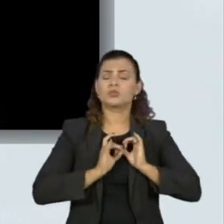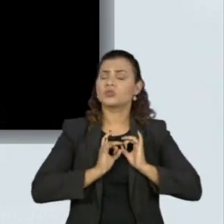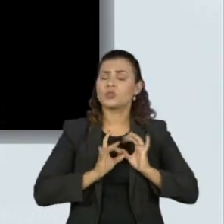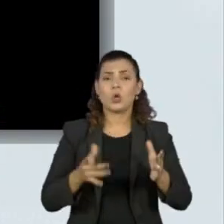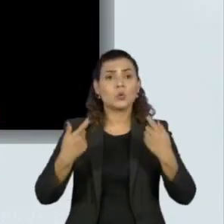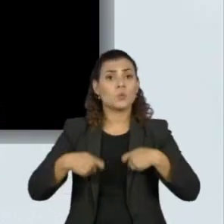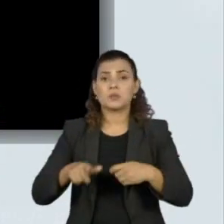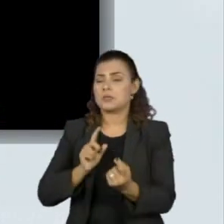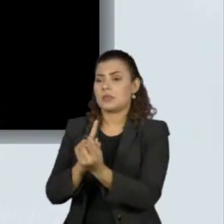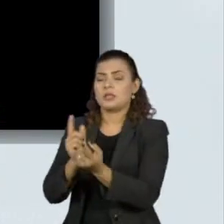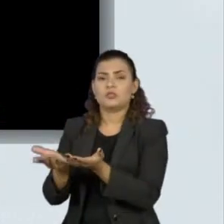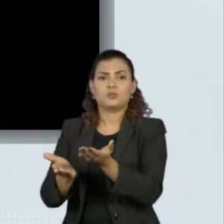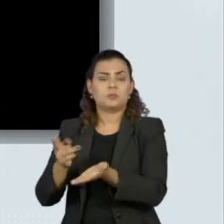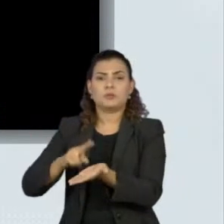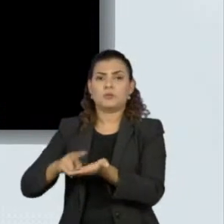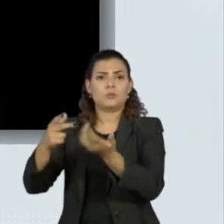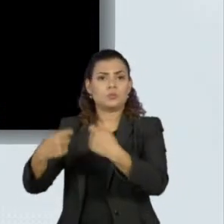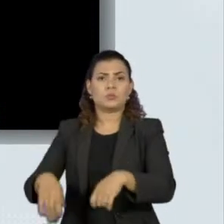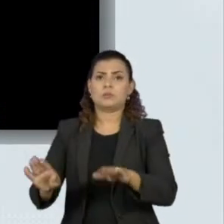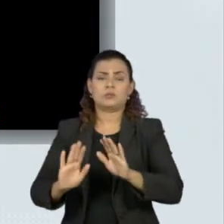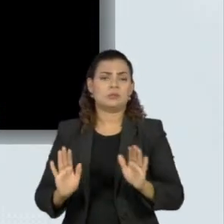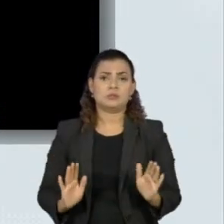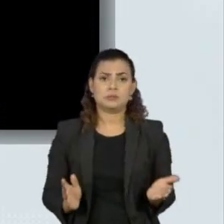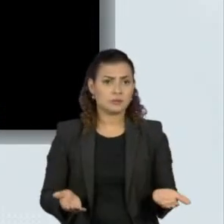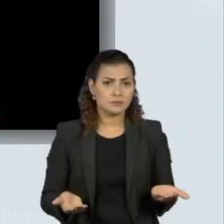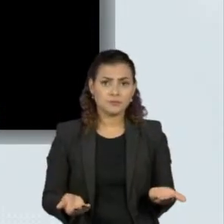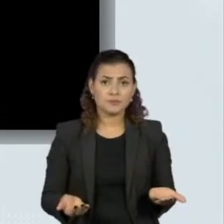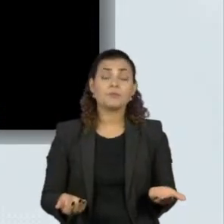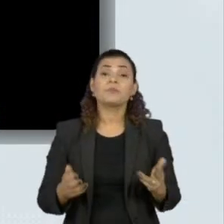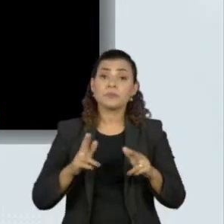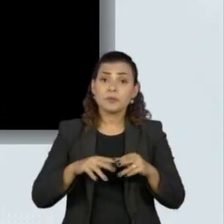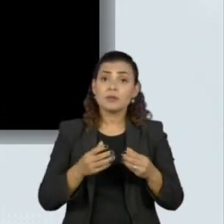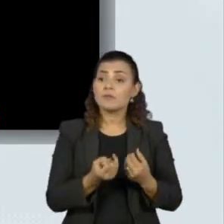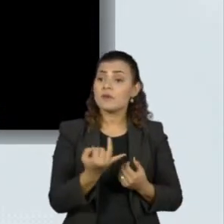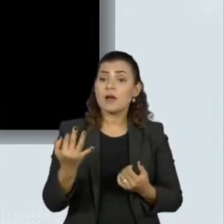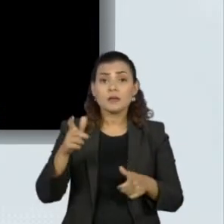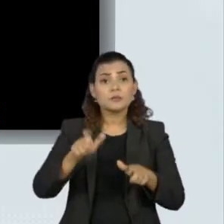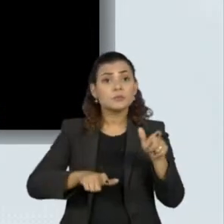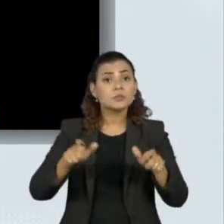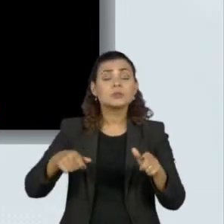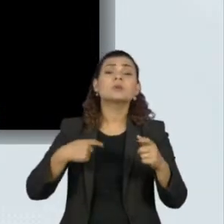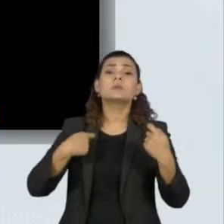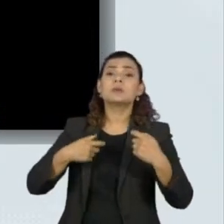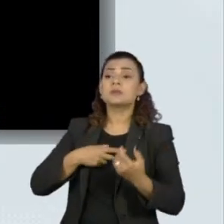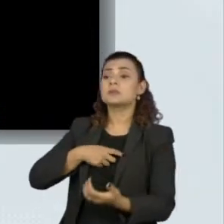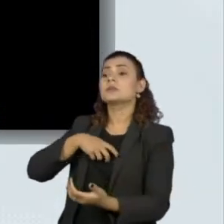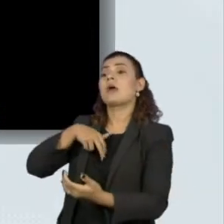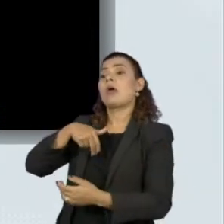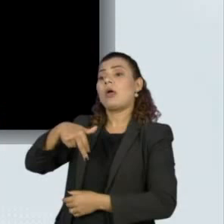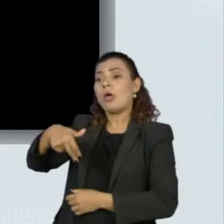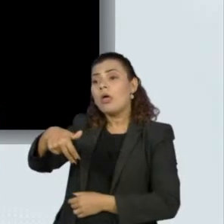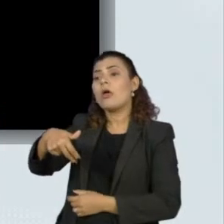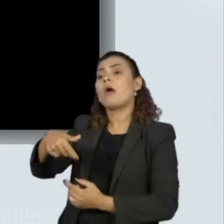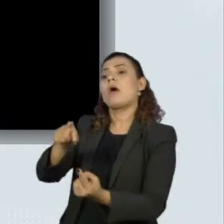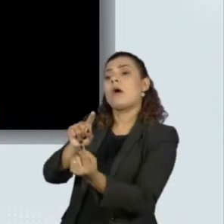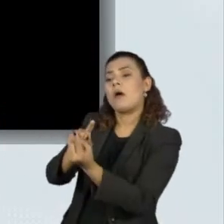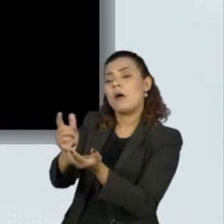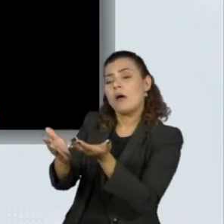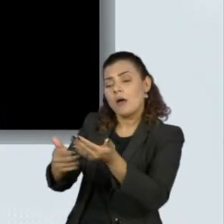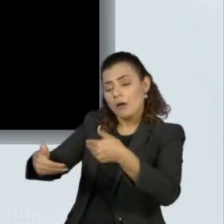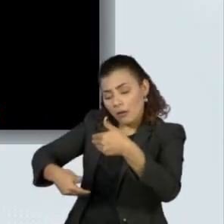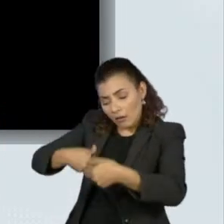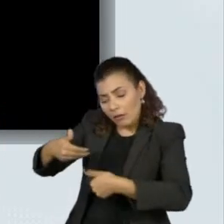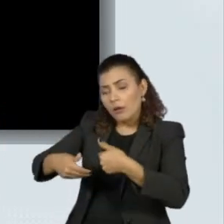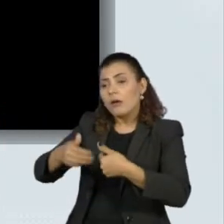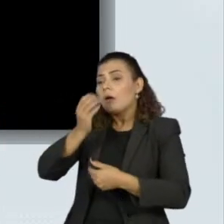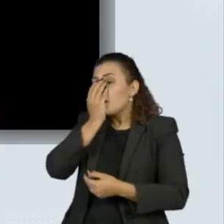precisem de atendimento. Esse é um sonho, evitar que as pessoas tenham que ir aos hospitais, que tenham que adoecer gravemente, que precisem